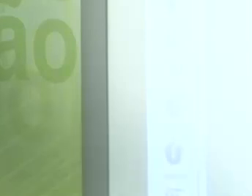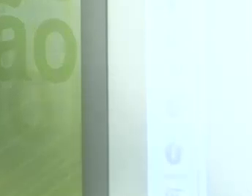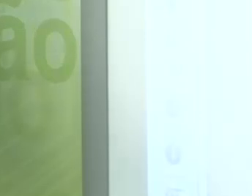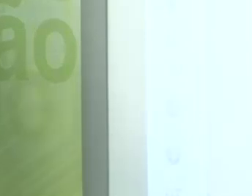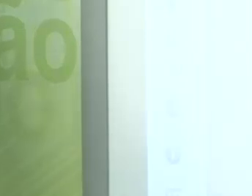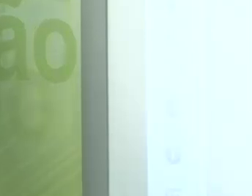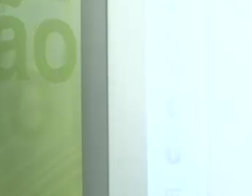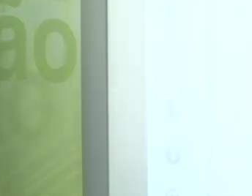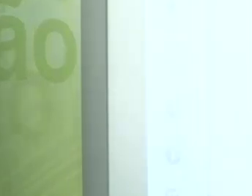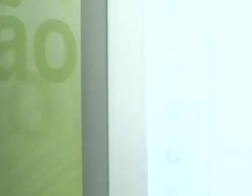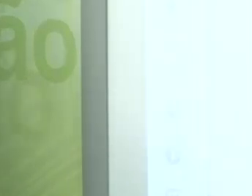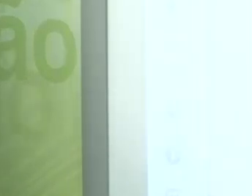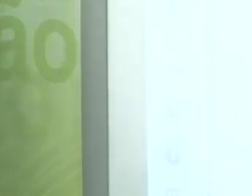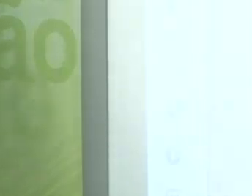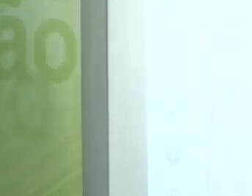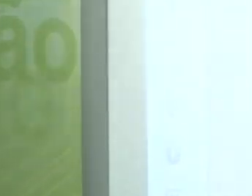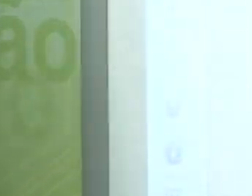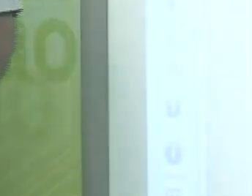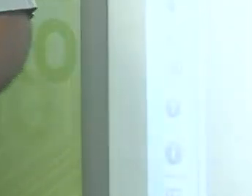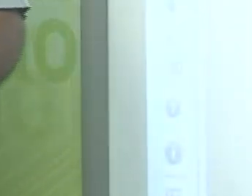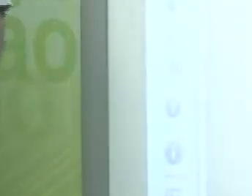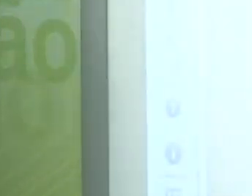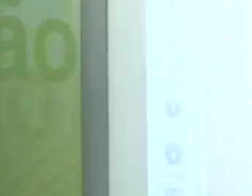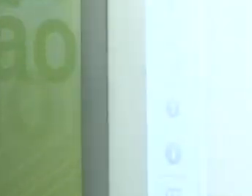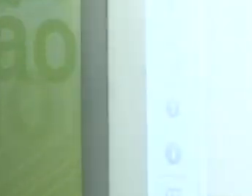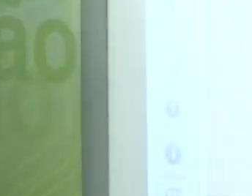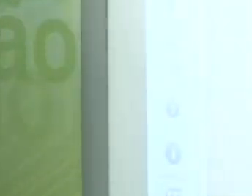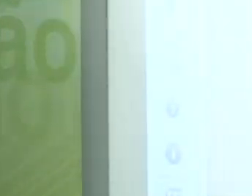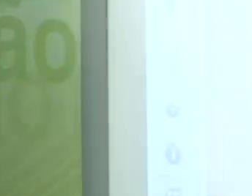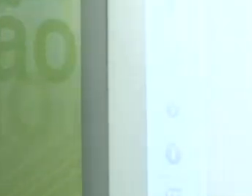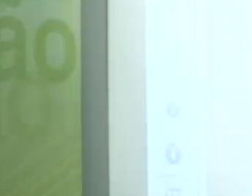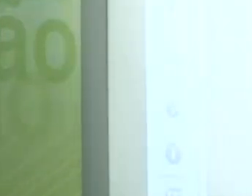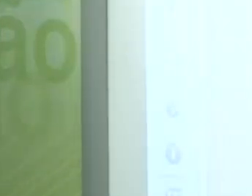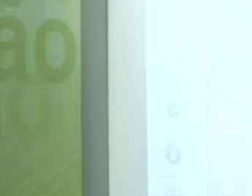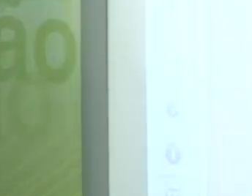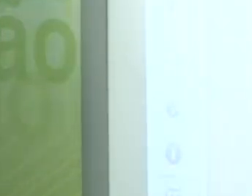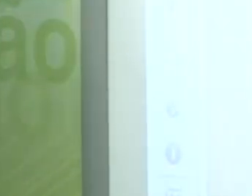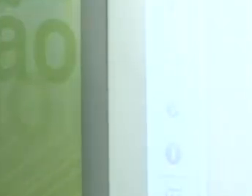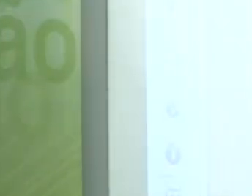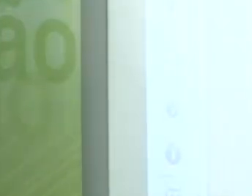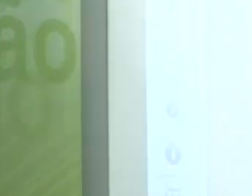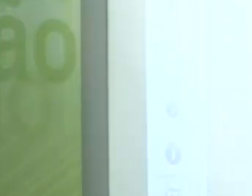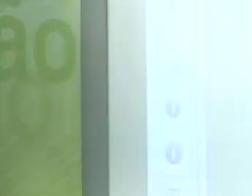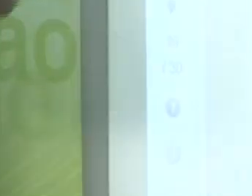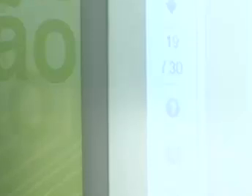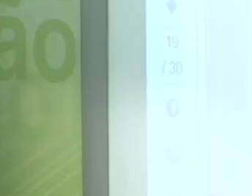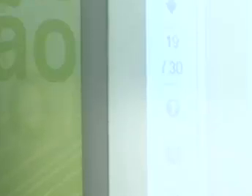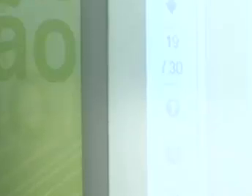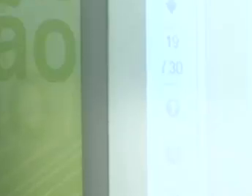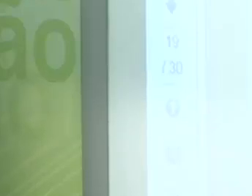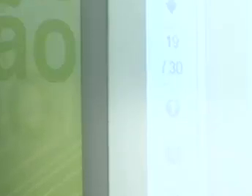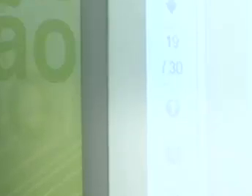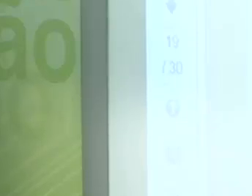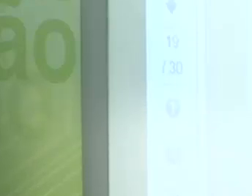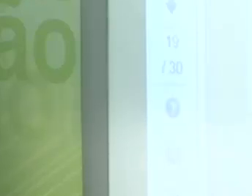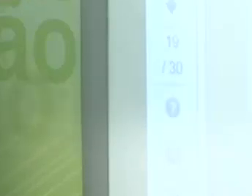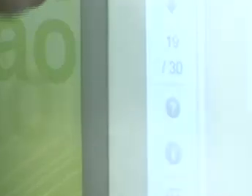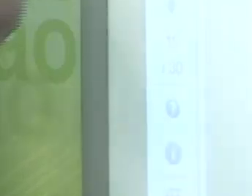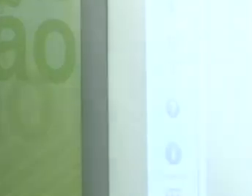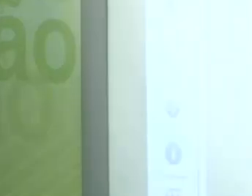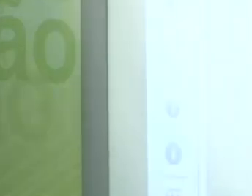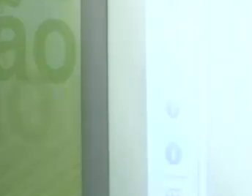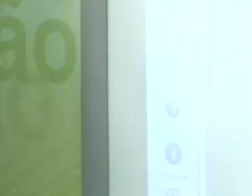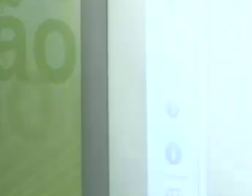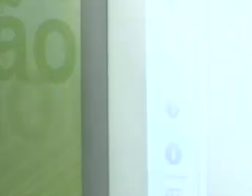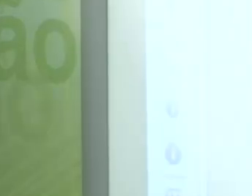Não só implementar, como utilizar um caso real. E aquele outro vídeo que eu tinha comentado, que é o CRUD, né, como criar